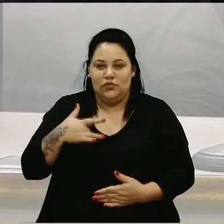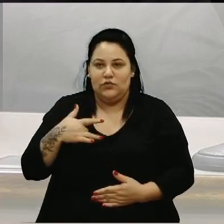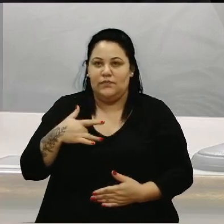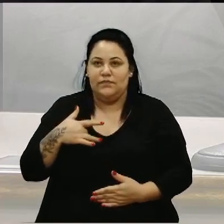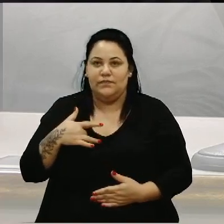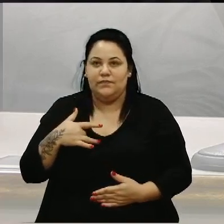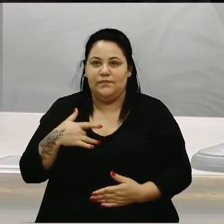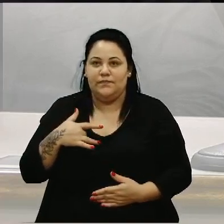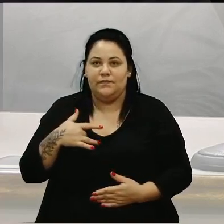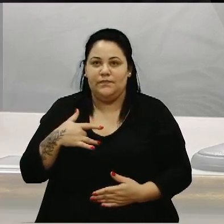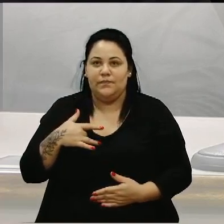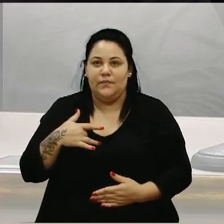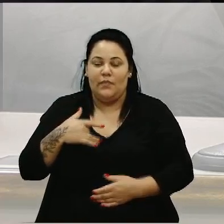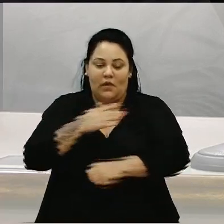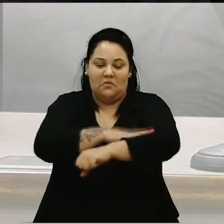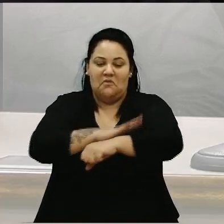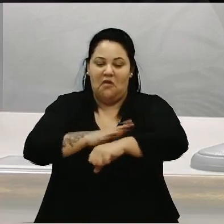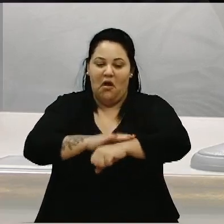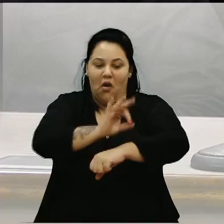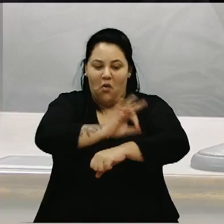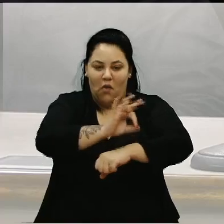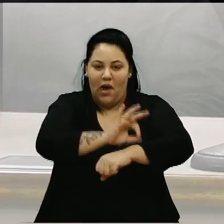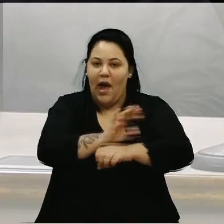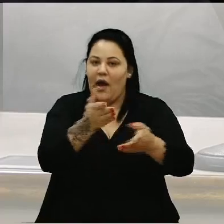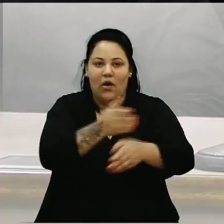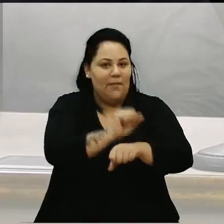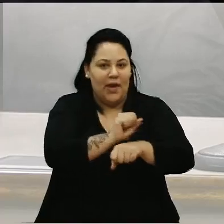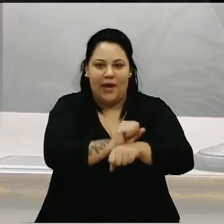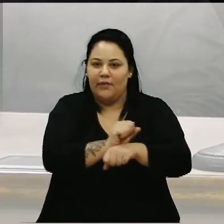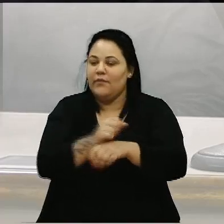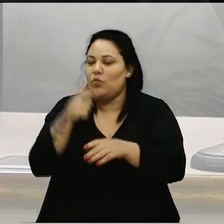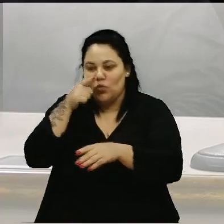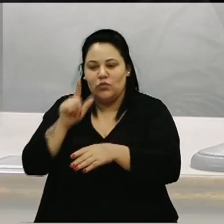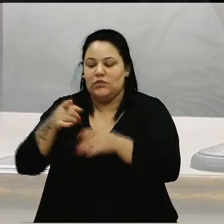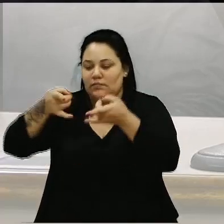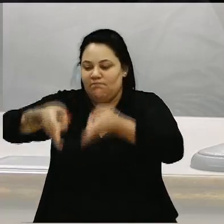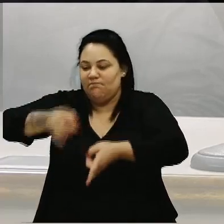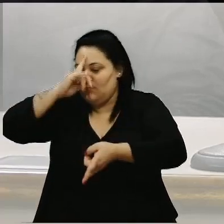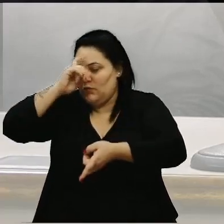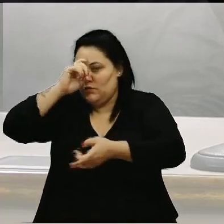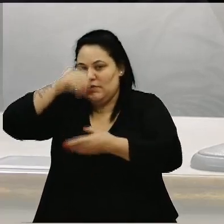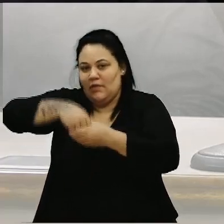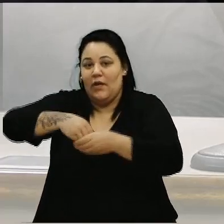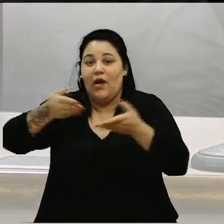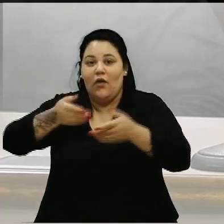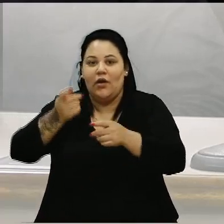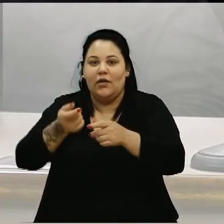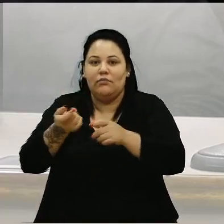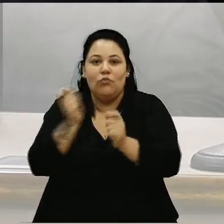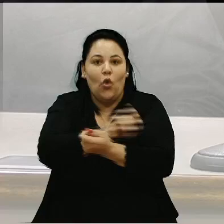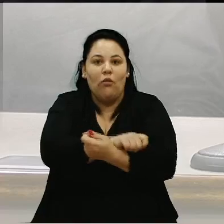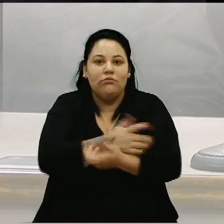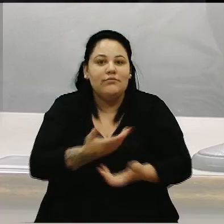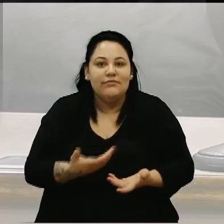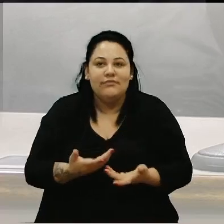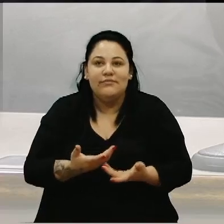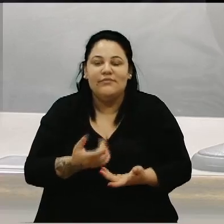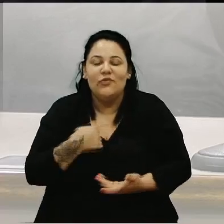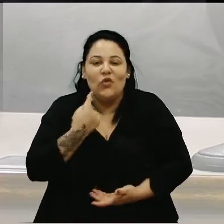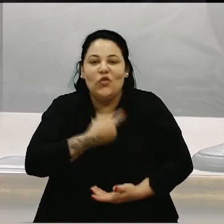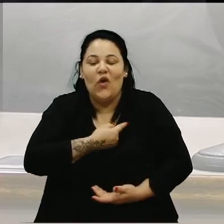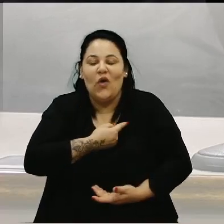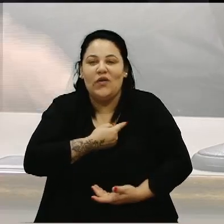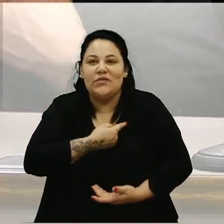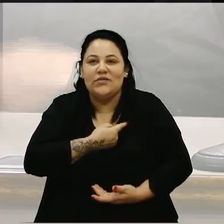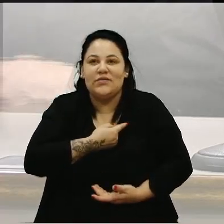uma rua e garantir um leito nos hospitais, nós vamos garantir os leitos. Agora a vereadora mudou. Nós aqui